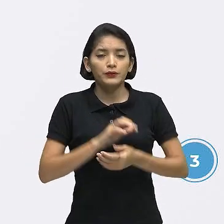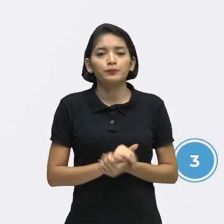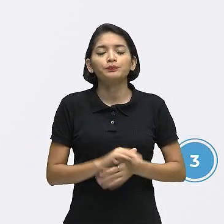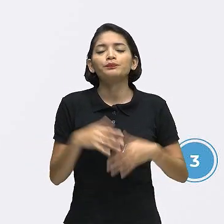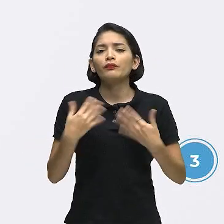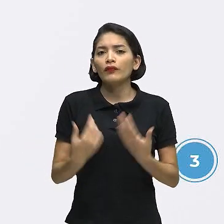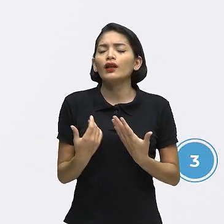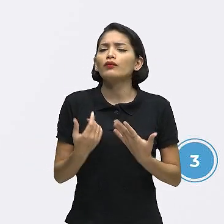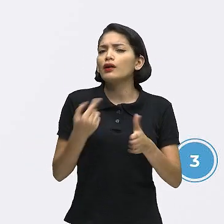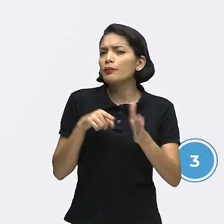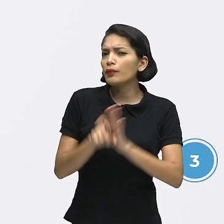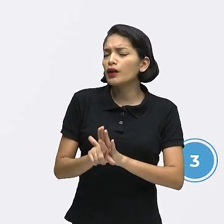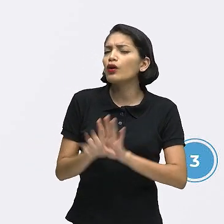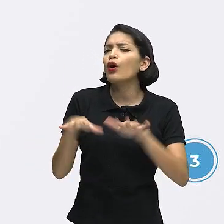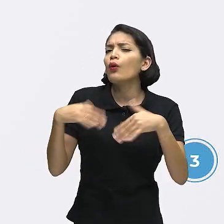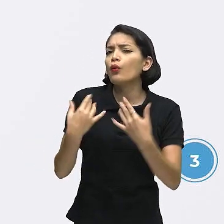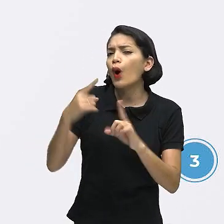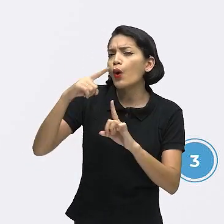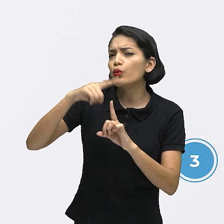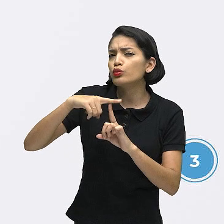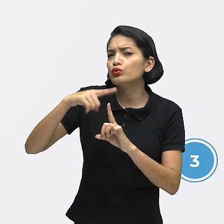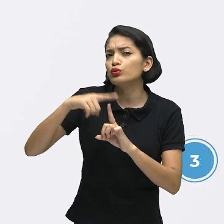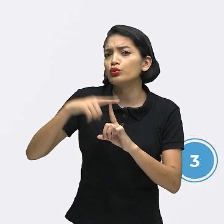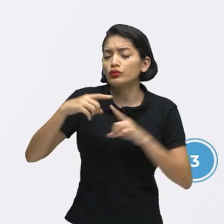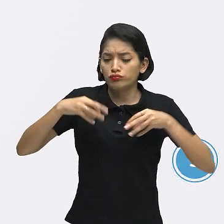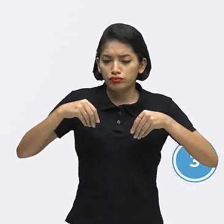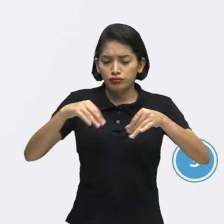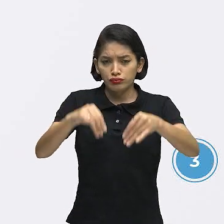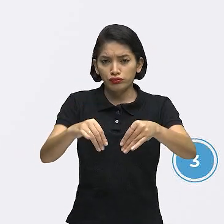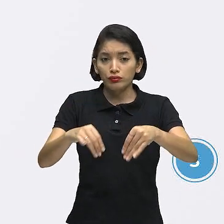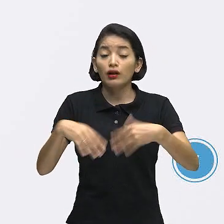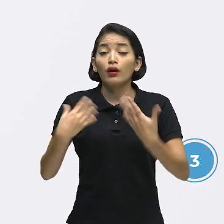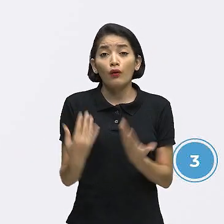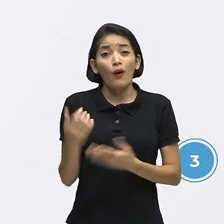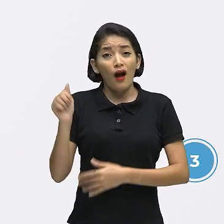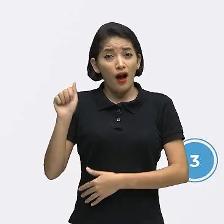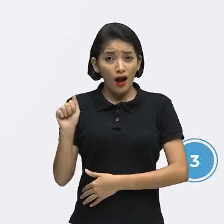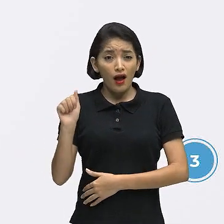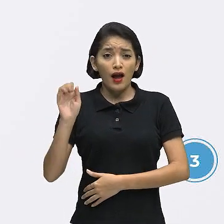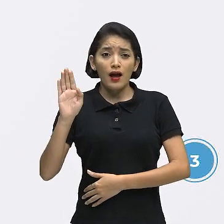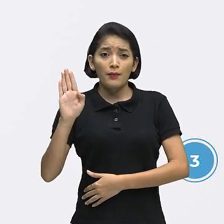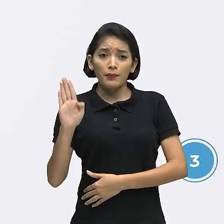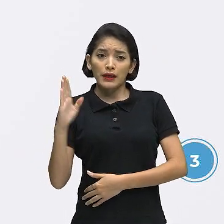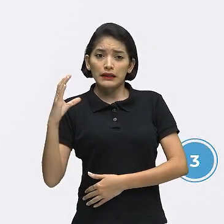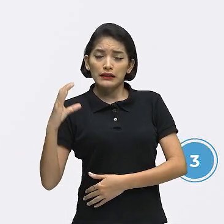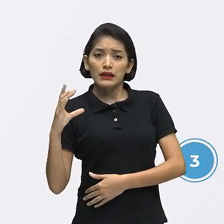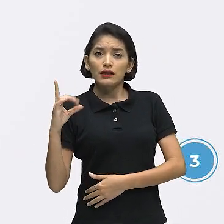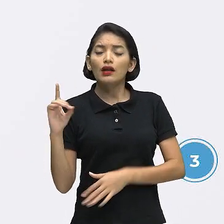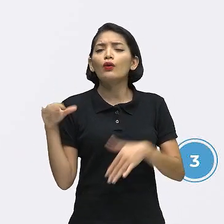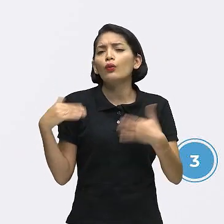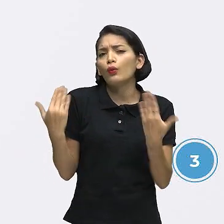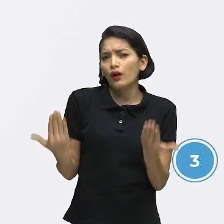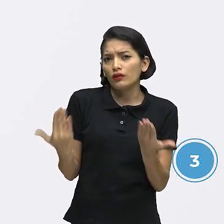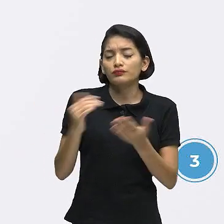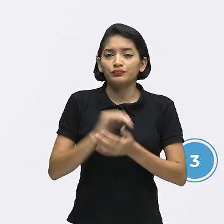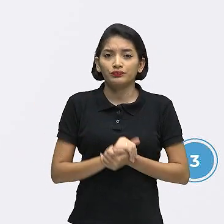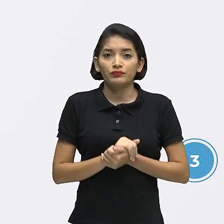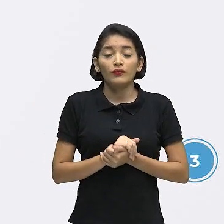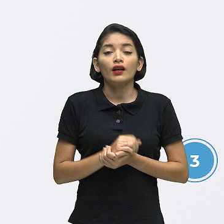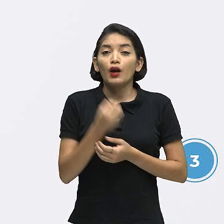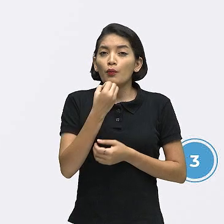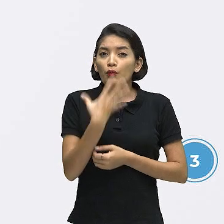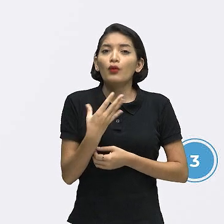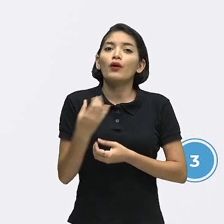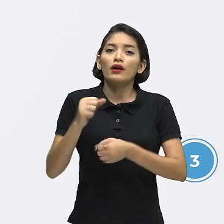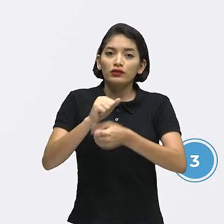vai identificar que tipo de solo é esse. É argila, areia, calcário ou humus. Né? Então, uma boa atividade para